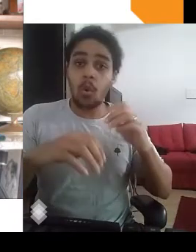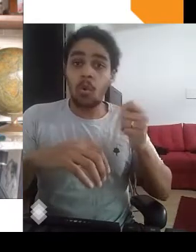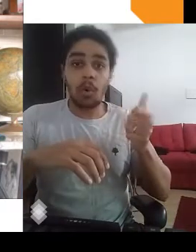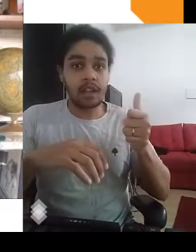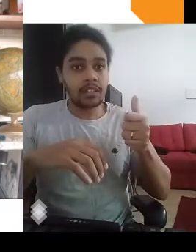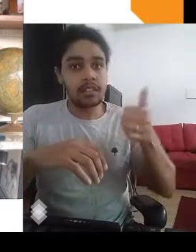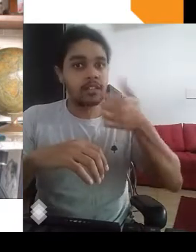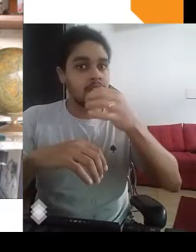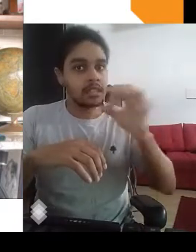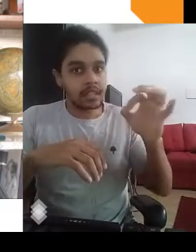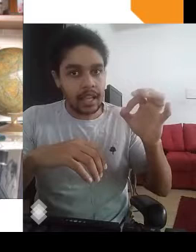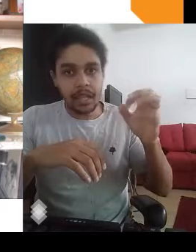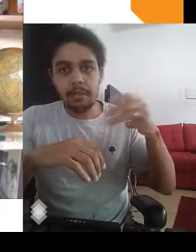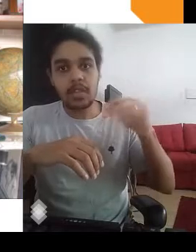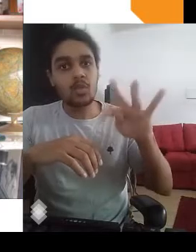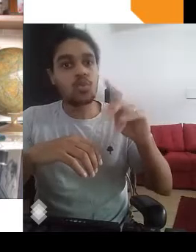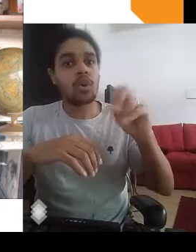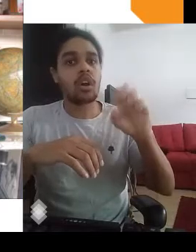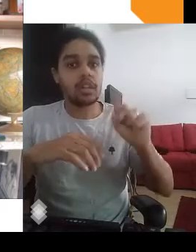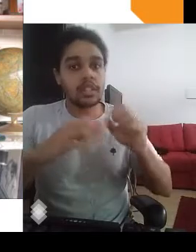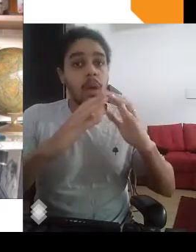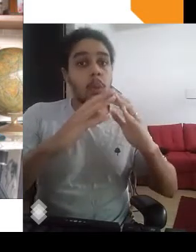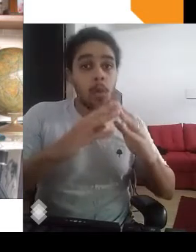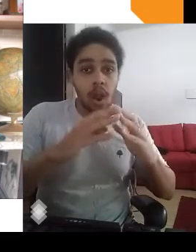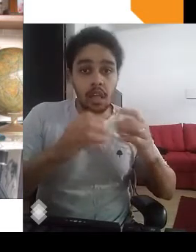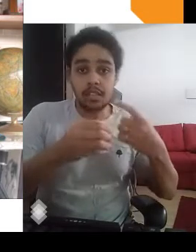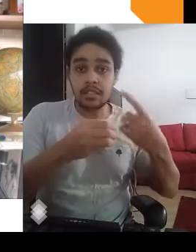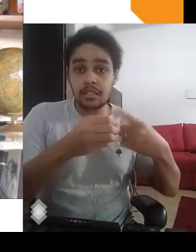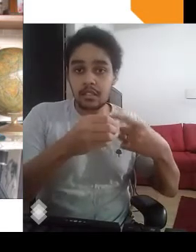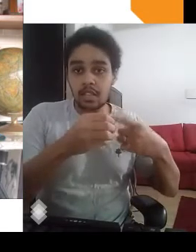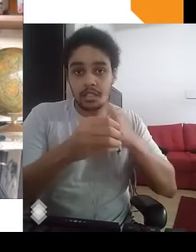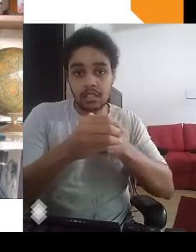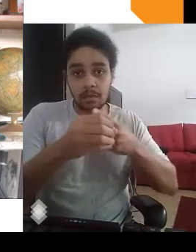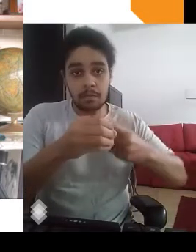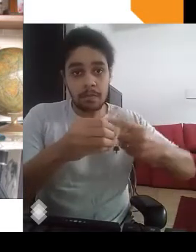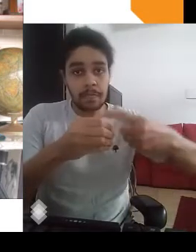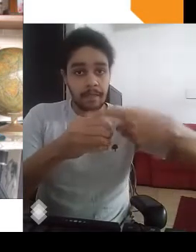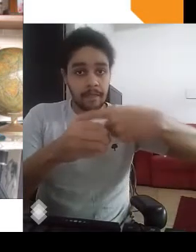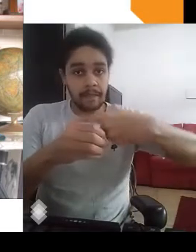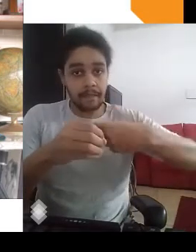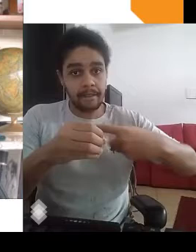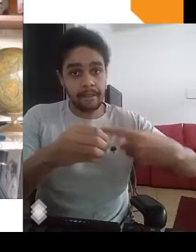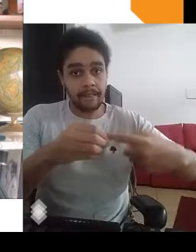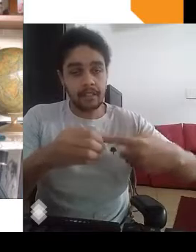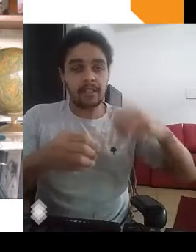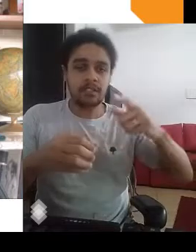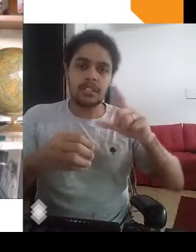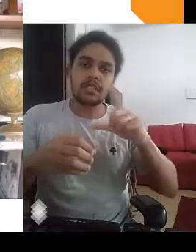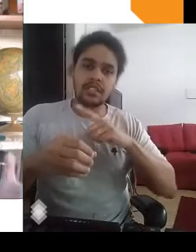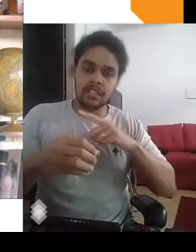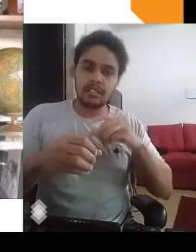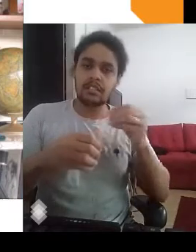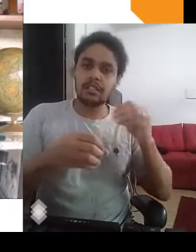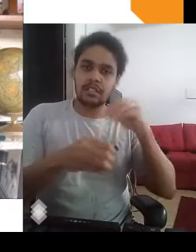vivendo em cerca de 27 regiões metropolitanas. Não somente as capitais formam as regiões metropolitanas. Você tem no